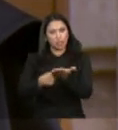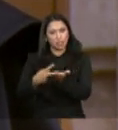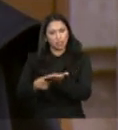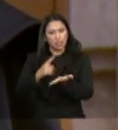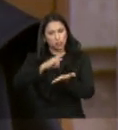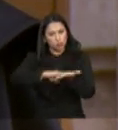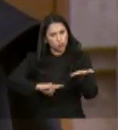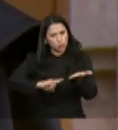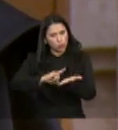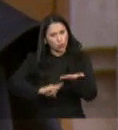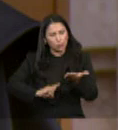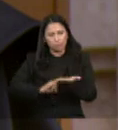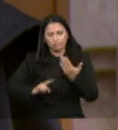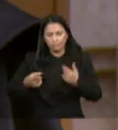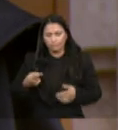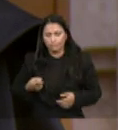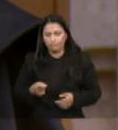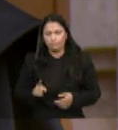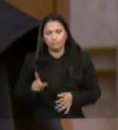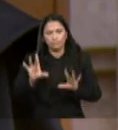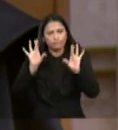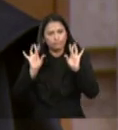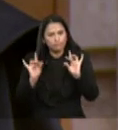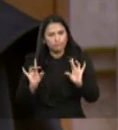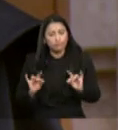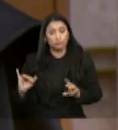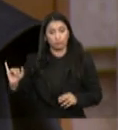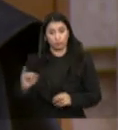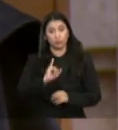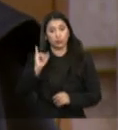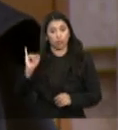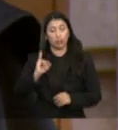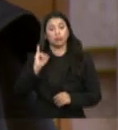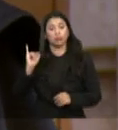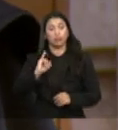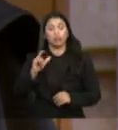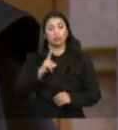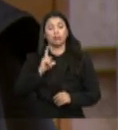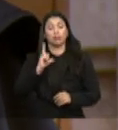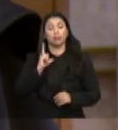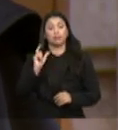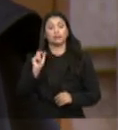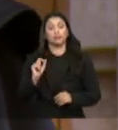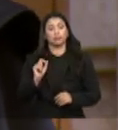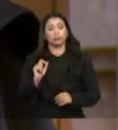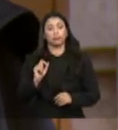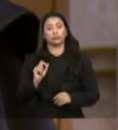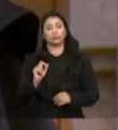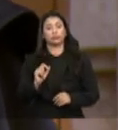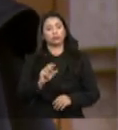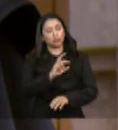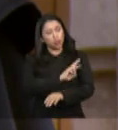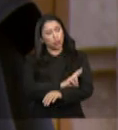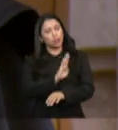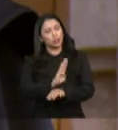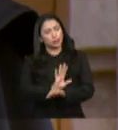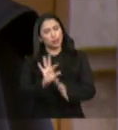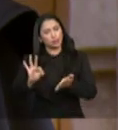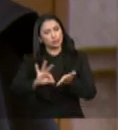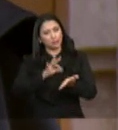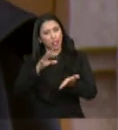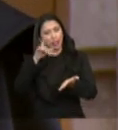amplo fôlego grande profundidade em Atos postulatório subscritos pelo homenageado